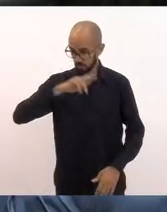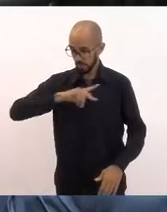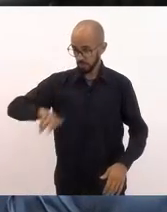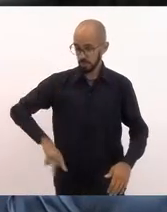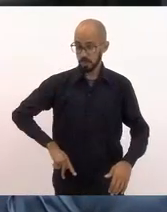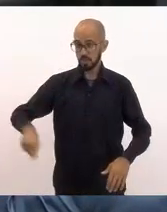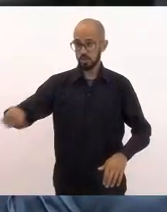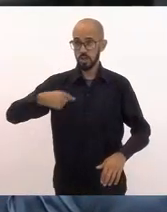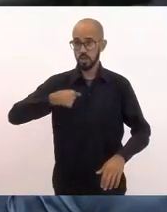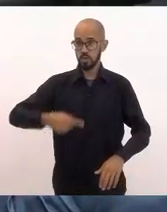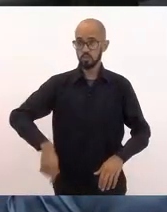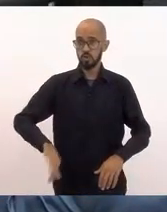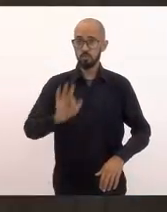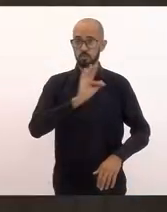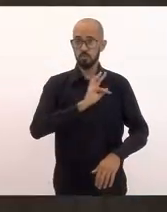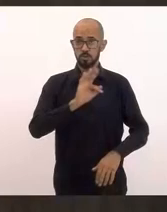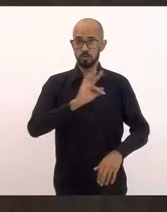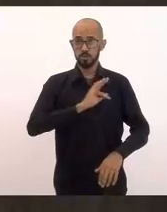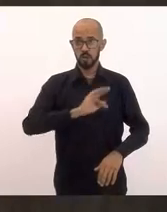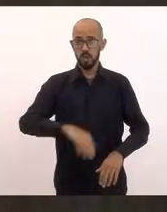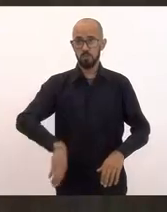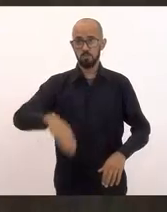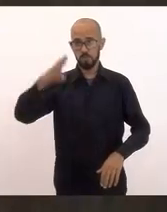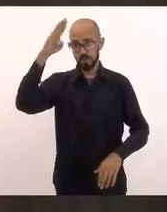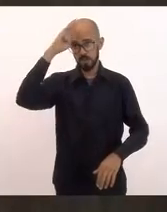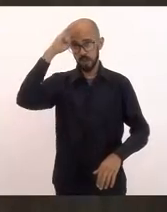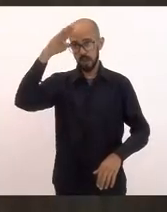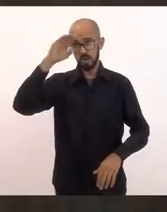policial militar, soldado da Polícia Militar,